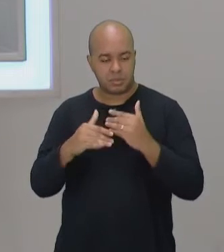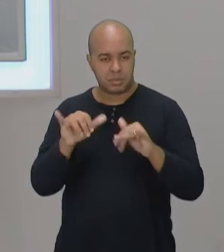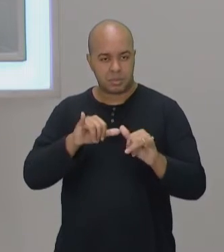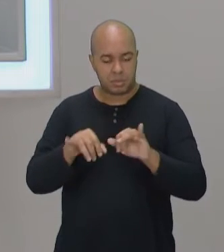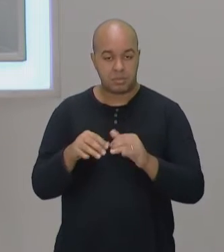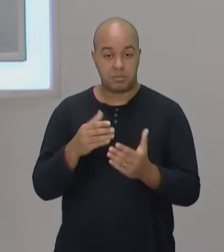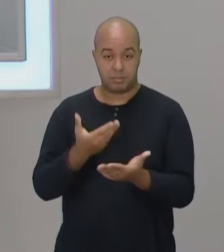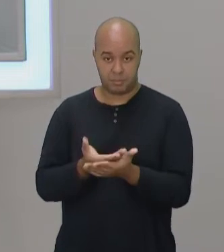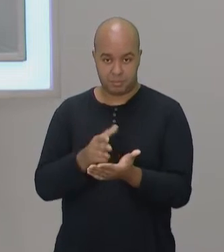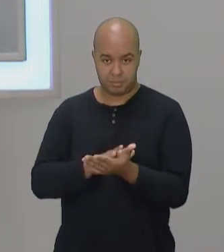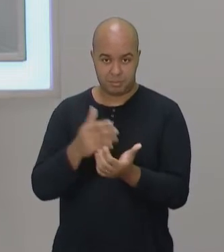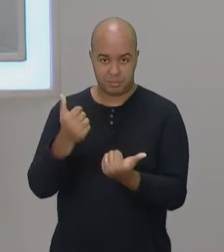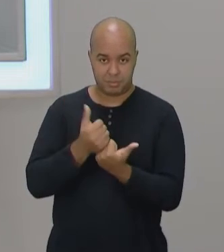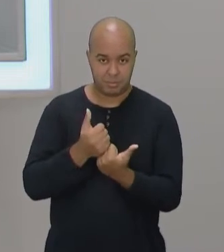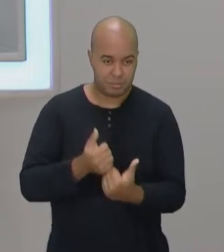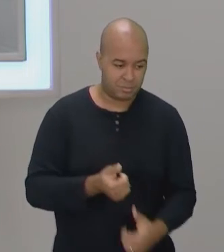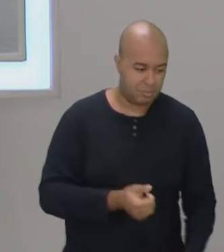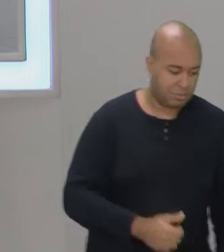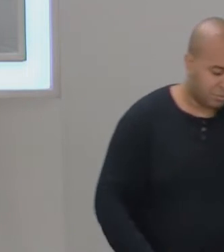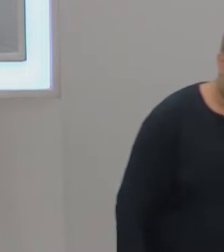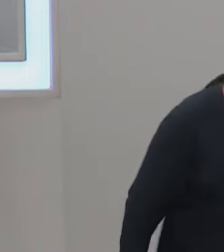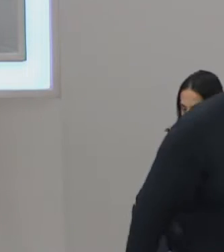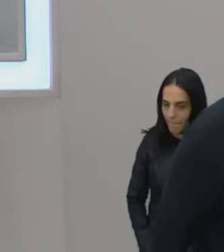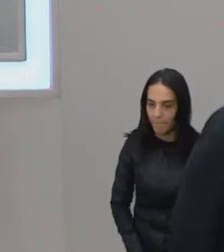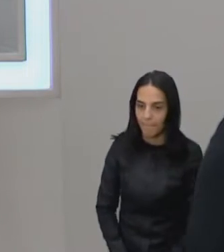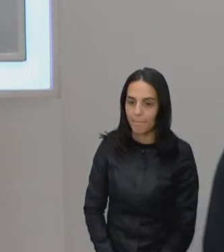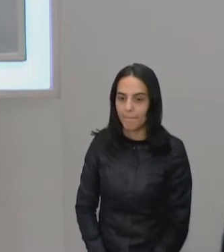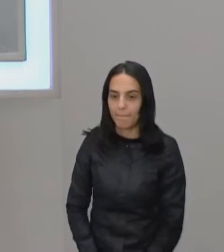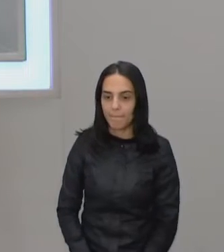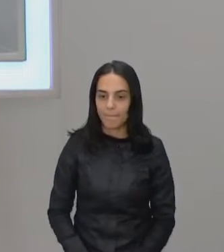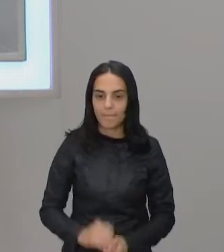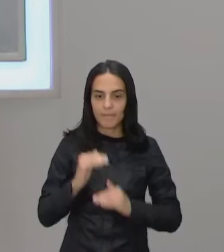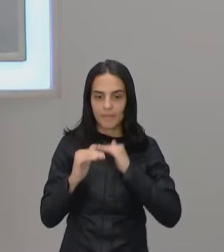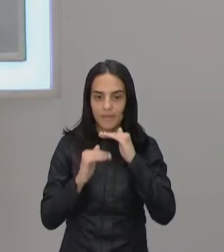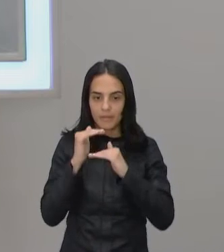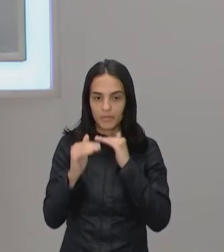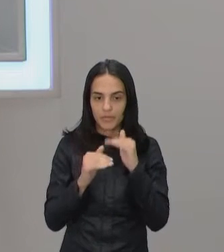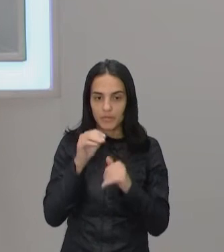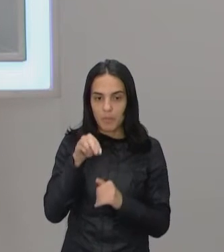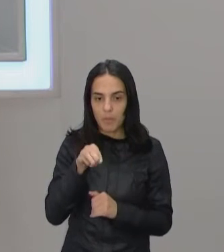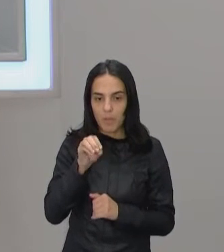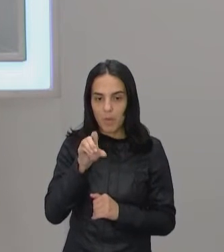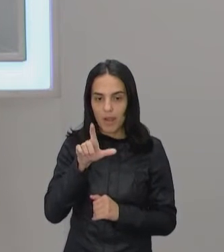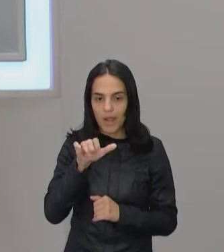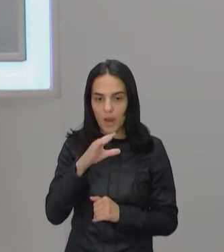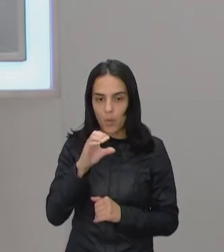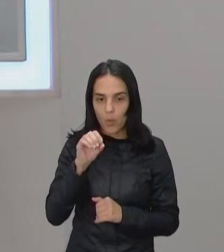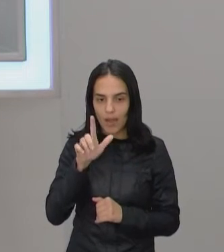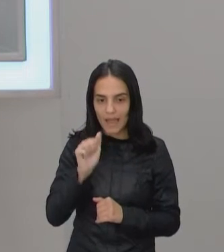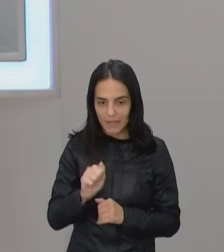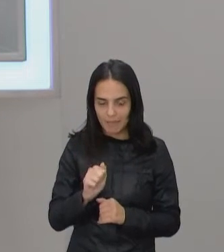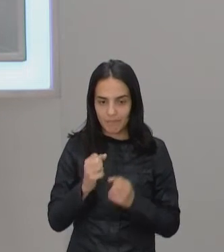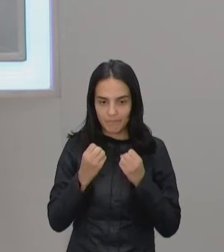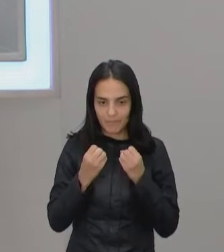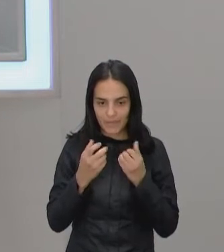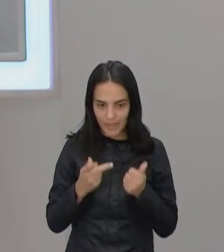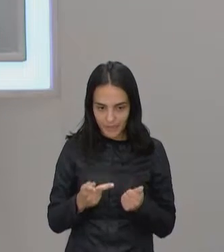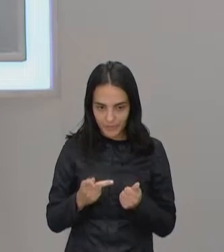na estruturação e na função desempenhada, né, por esse tipo de molécula. Muito bem.